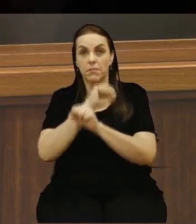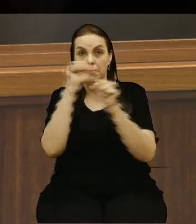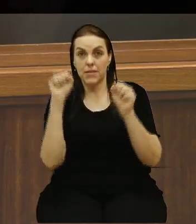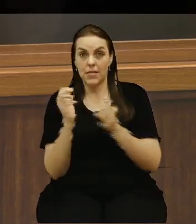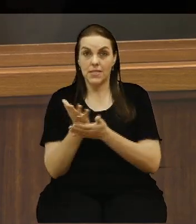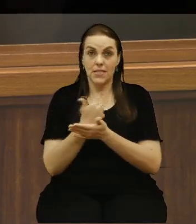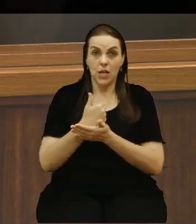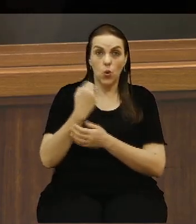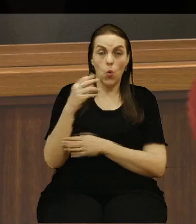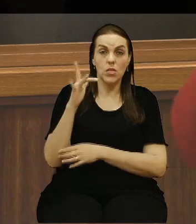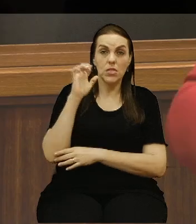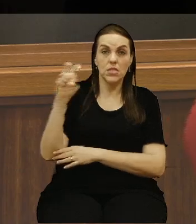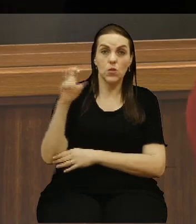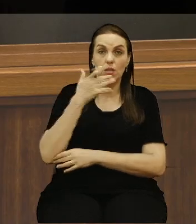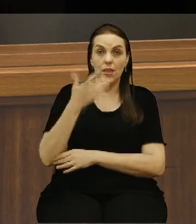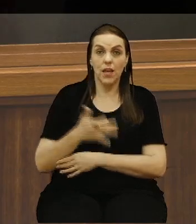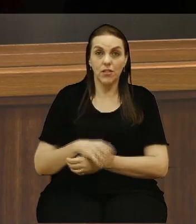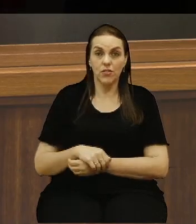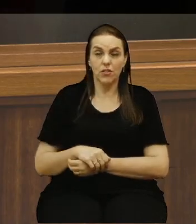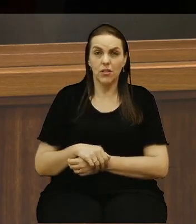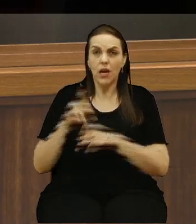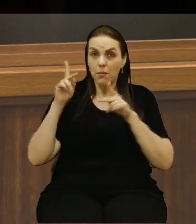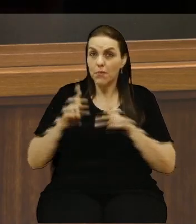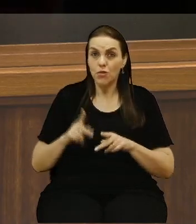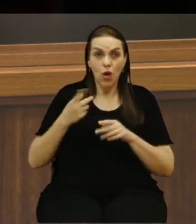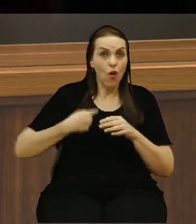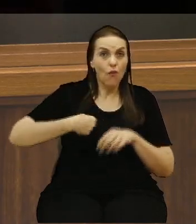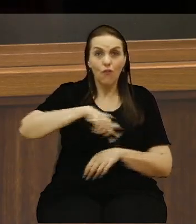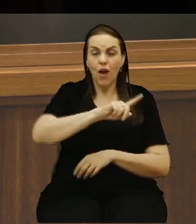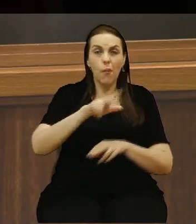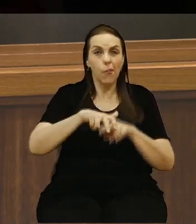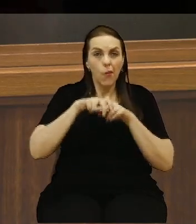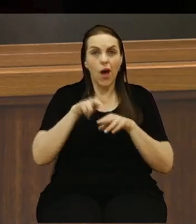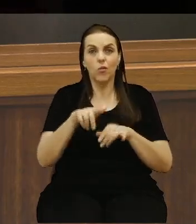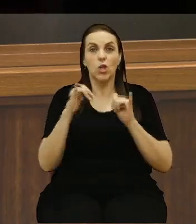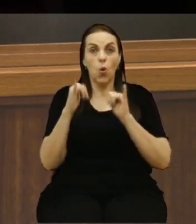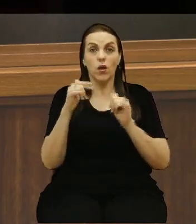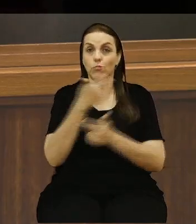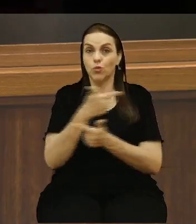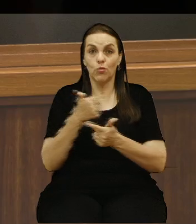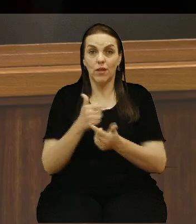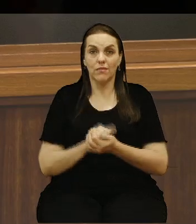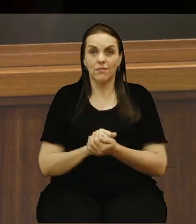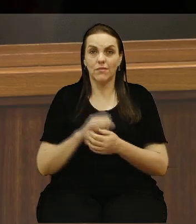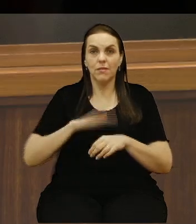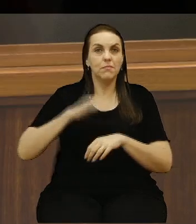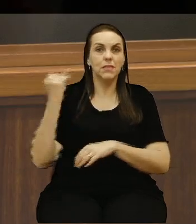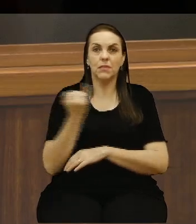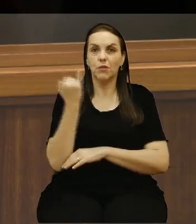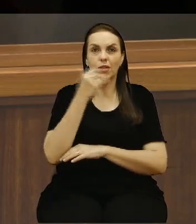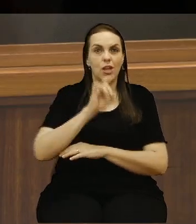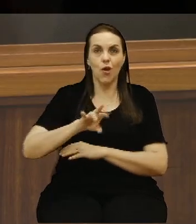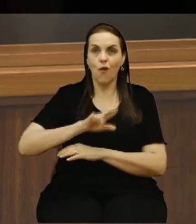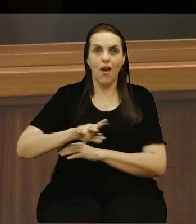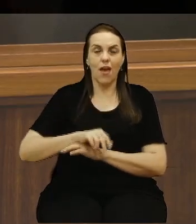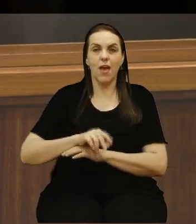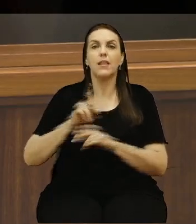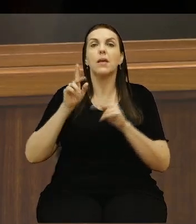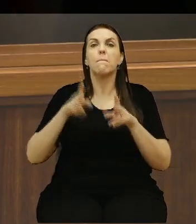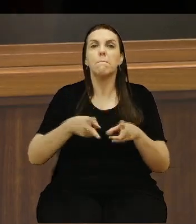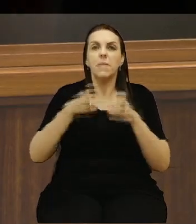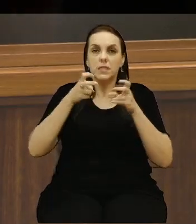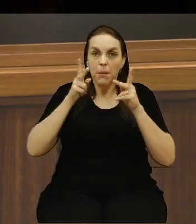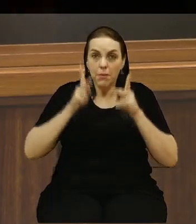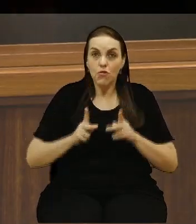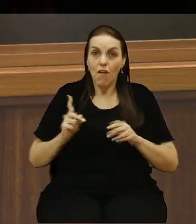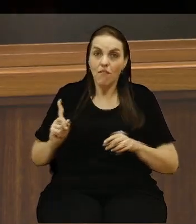da tarde. Então, tem gente que não vai, às vezes, até por isso. Mas isso não é o mais importante. Tem que ver aqueles que vão, porque não